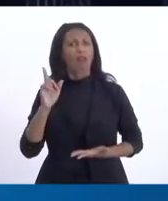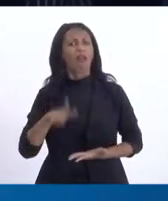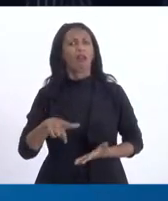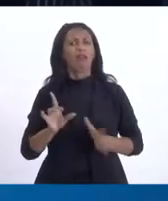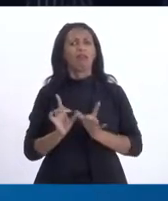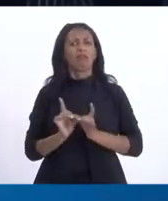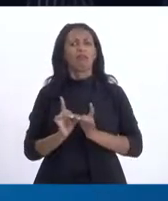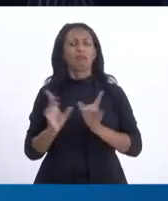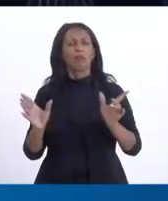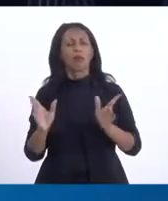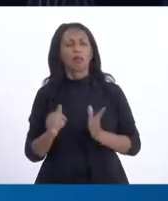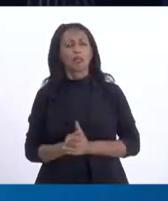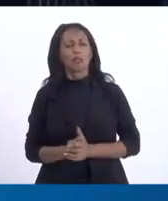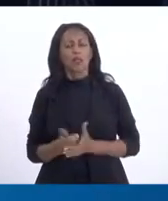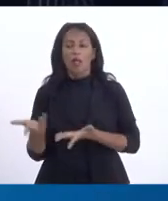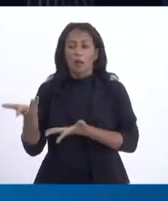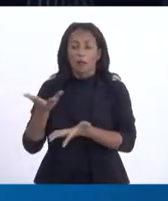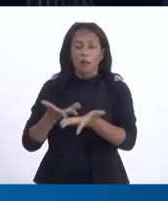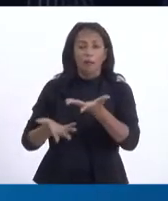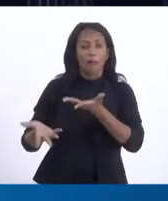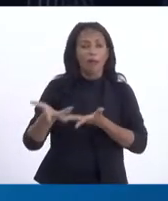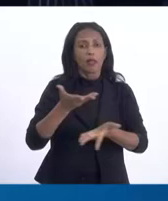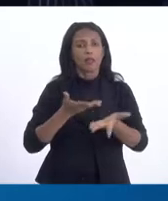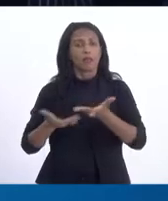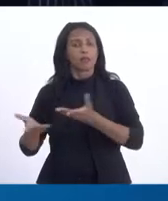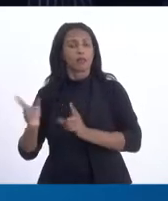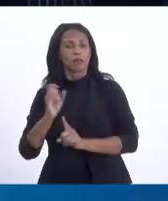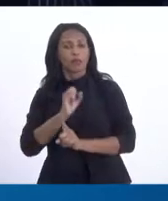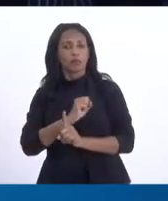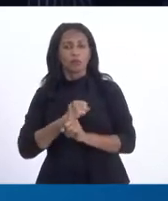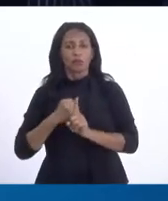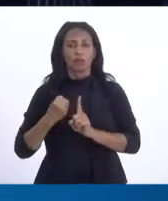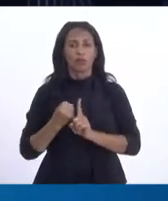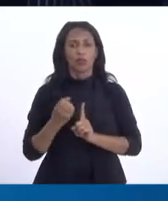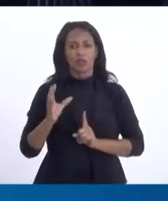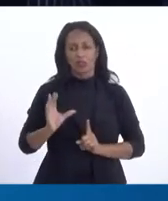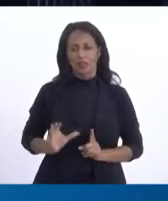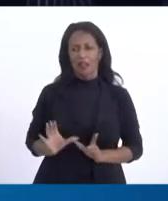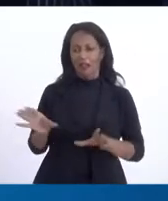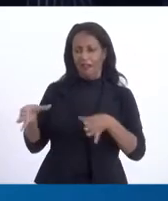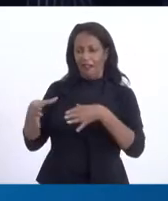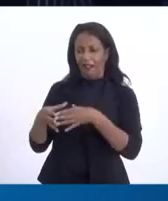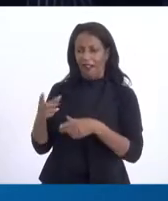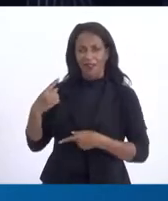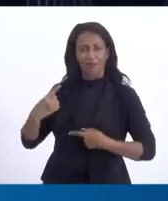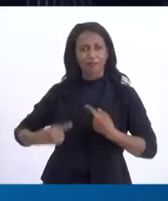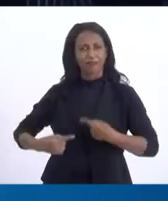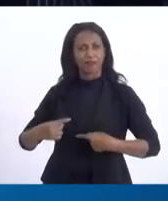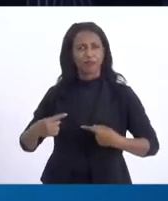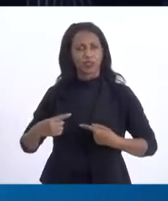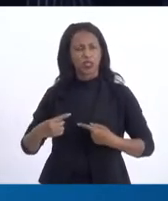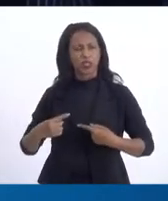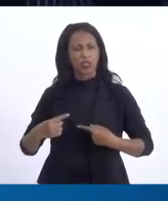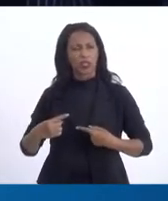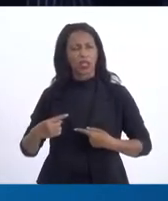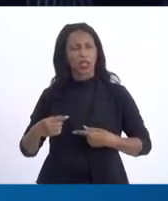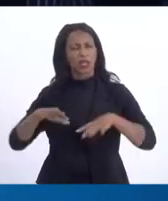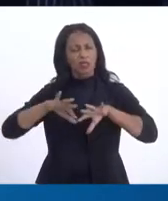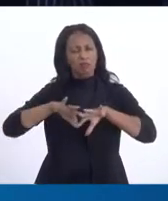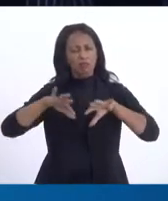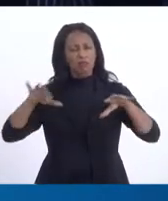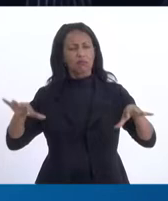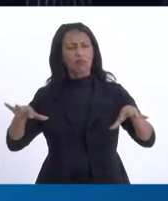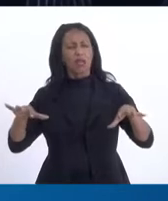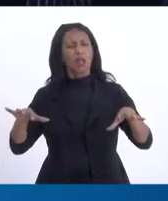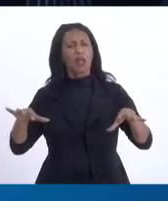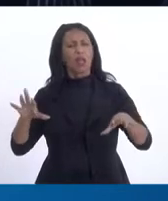democracia, é a participação da sociedade civil com a classe política, dividindo a